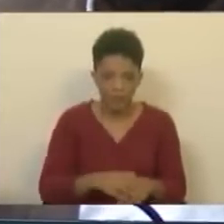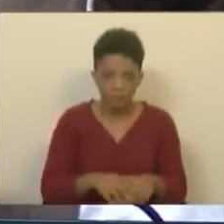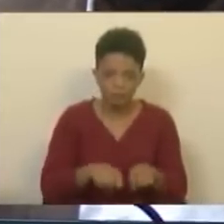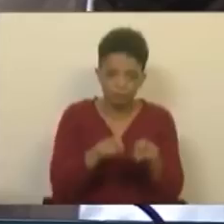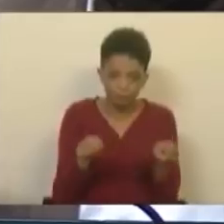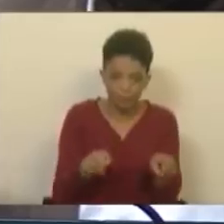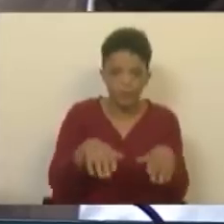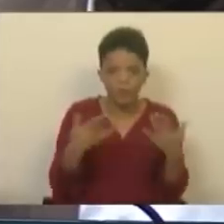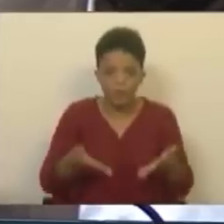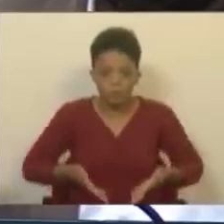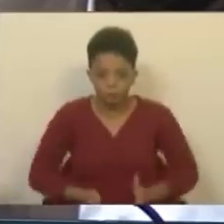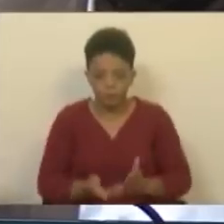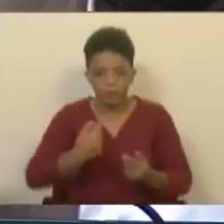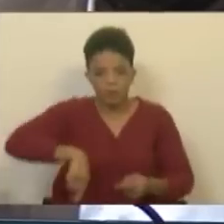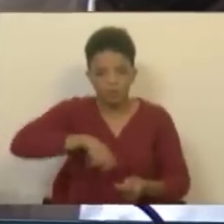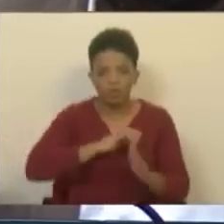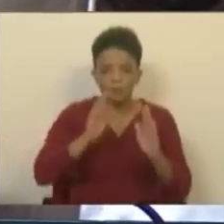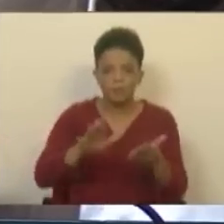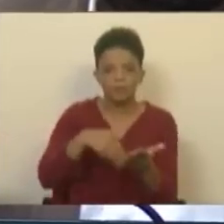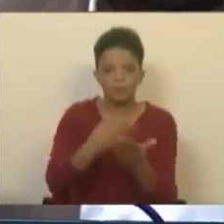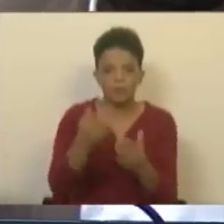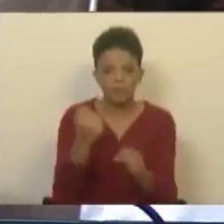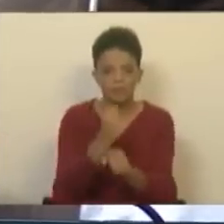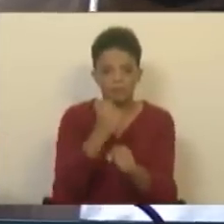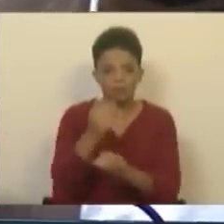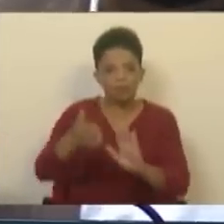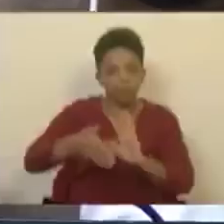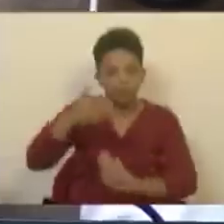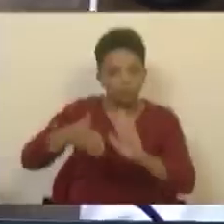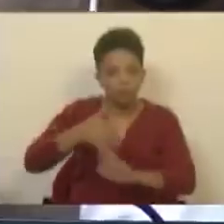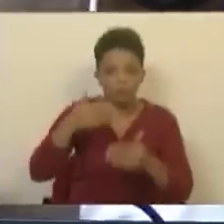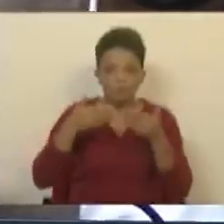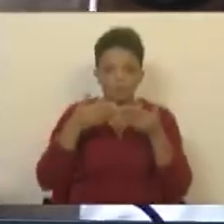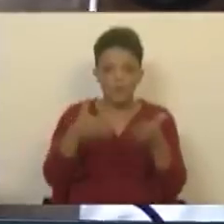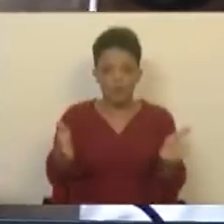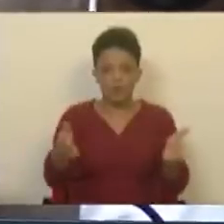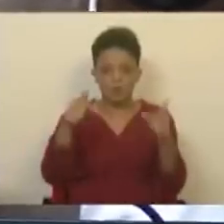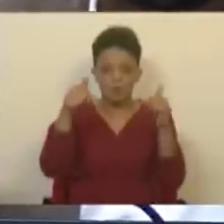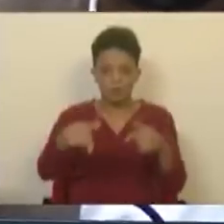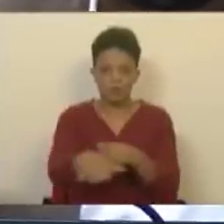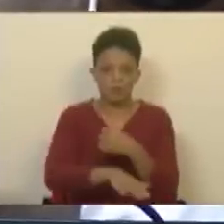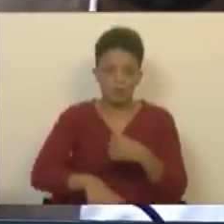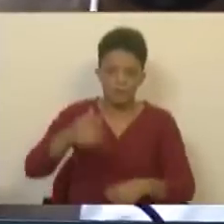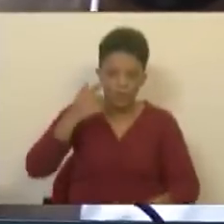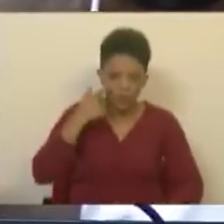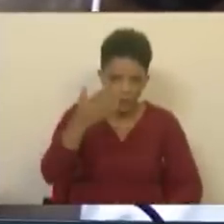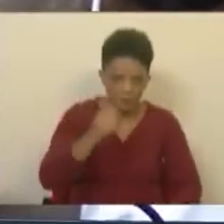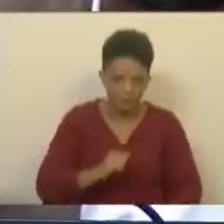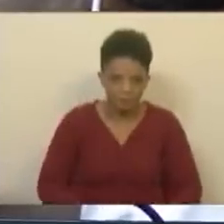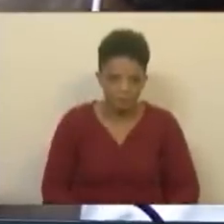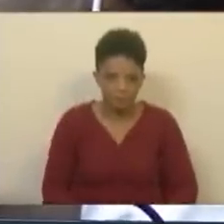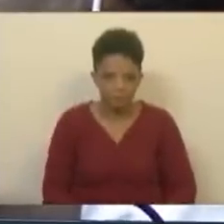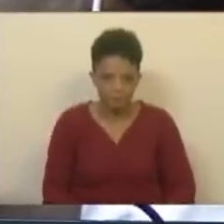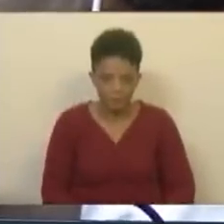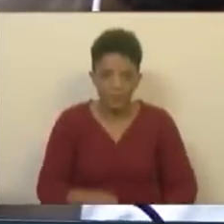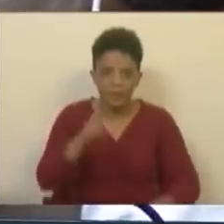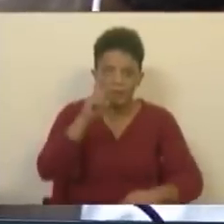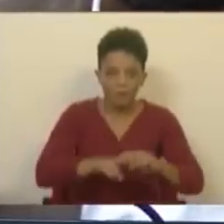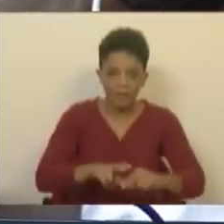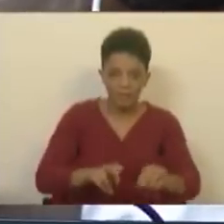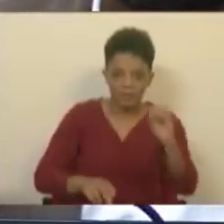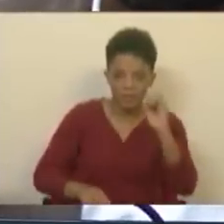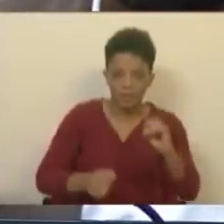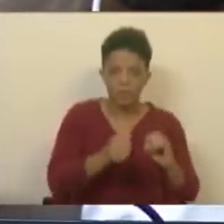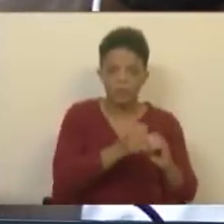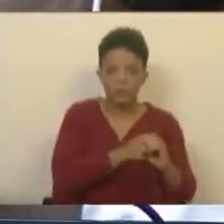especialidade de precisamos para ter os serviços de urgência abertos neste setor Olhe 0 vagas para